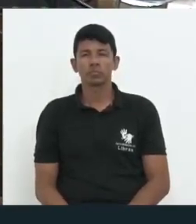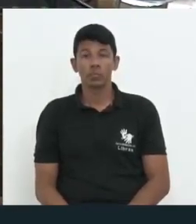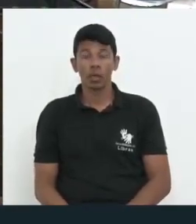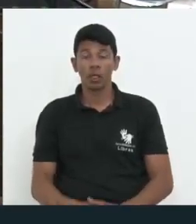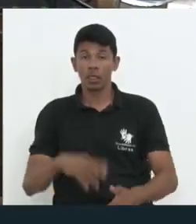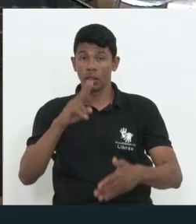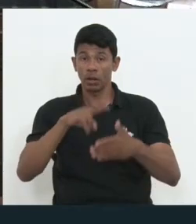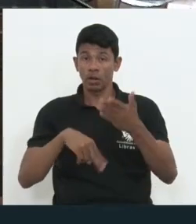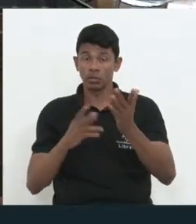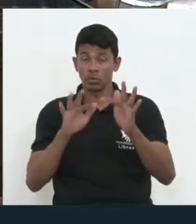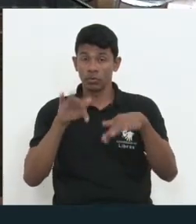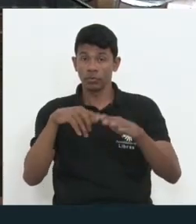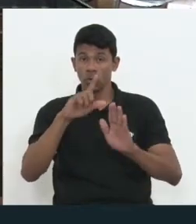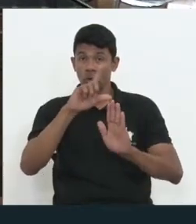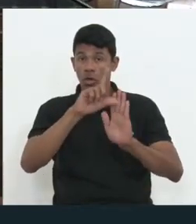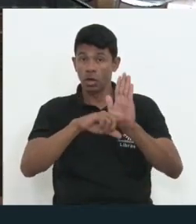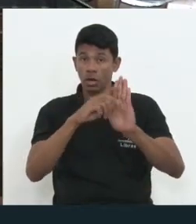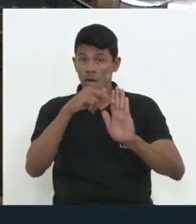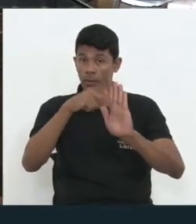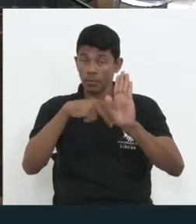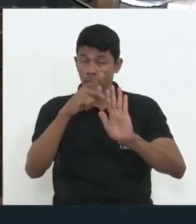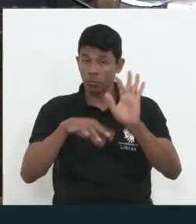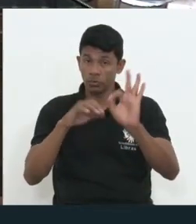Leitura e deliberação do projeto de lei